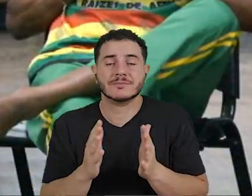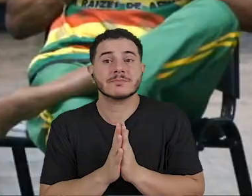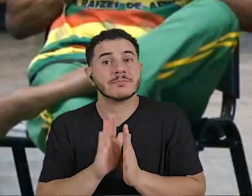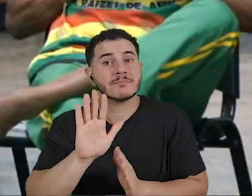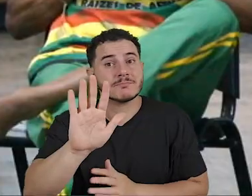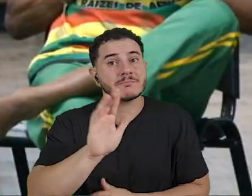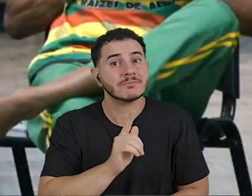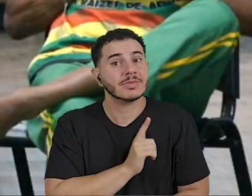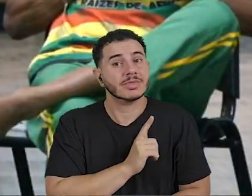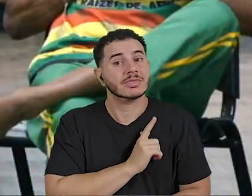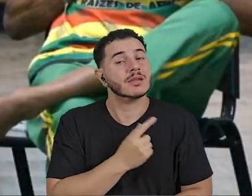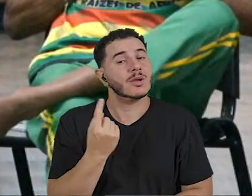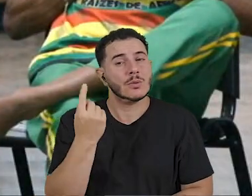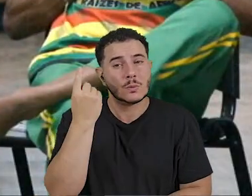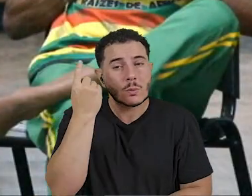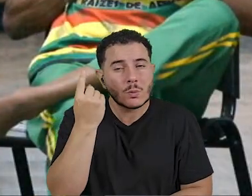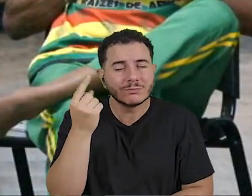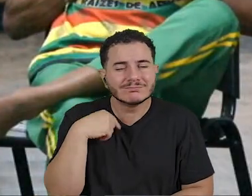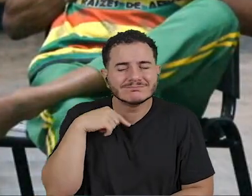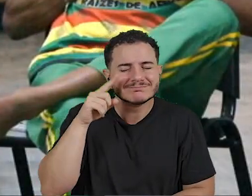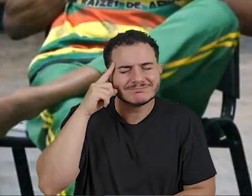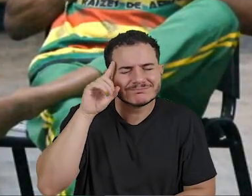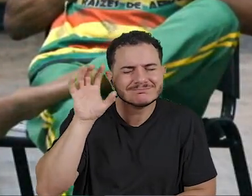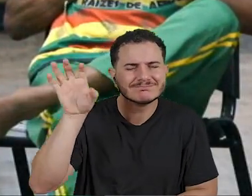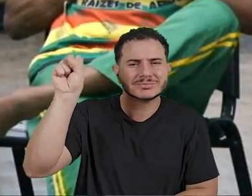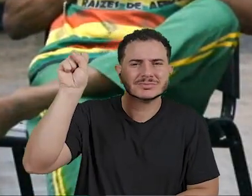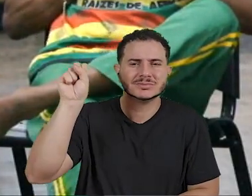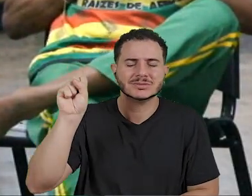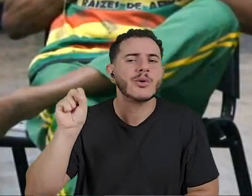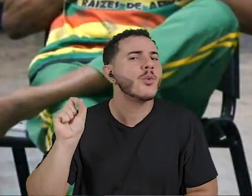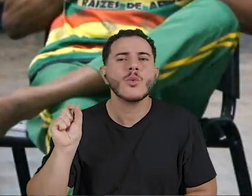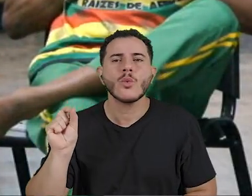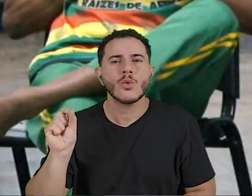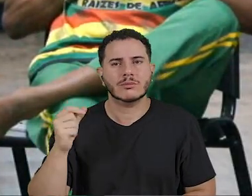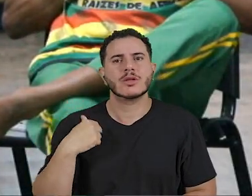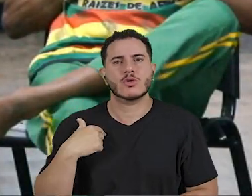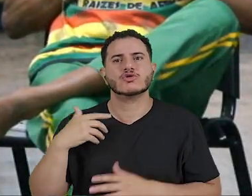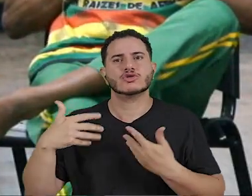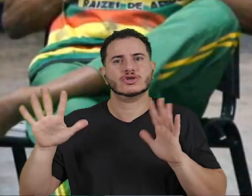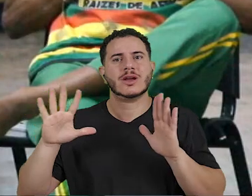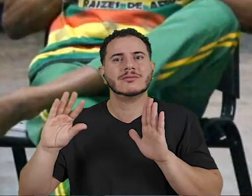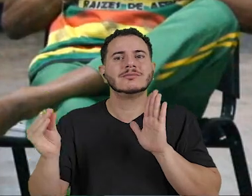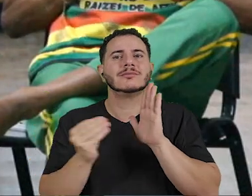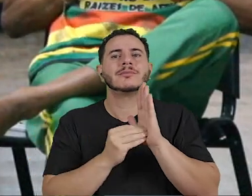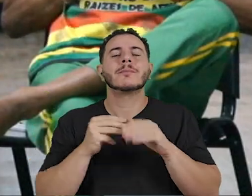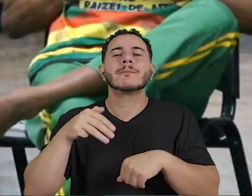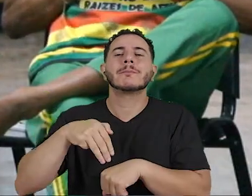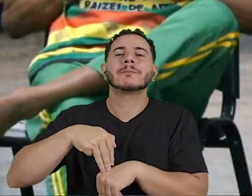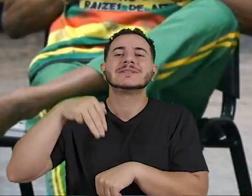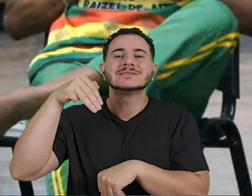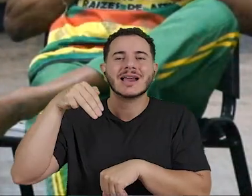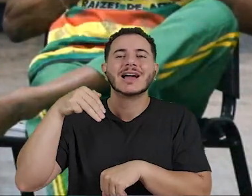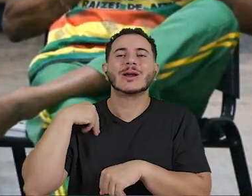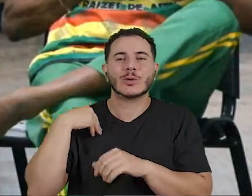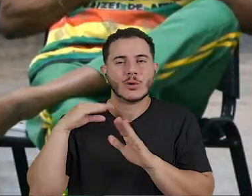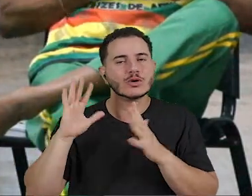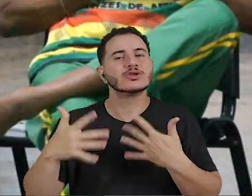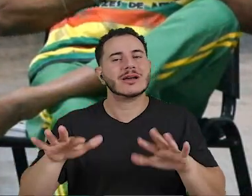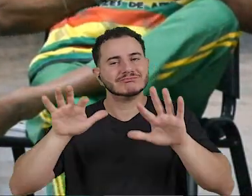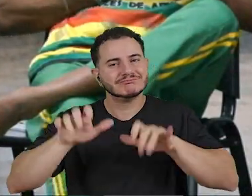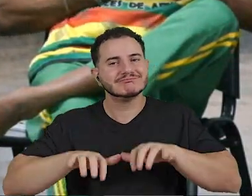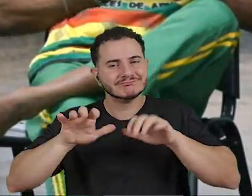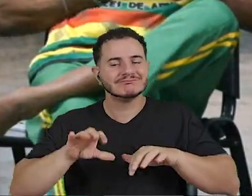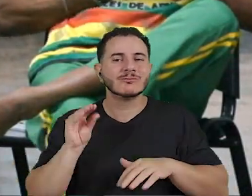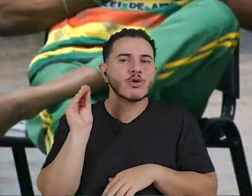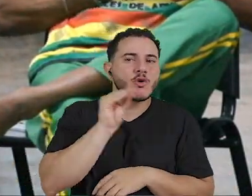uma que, inclusive, eu coloquei na introdução da minha dissertação de mestrado, que